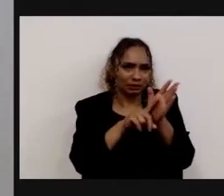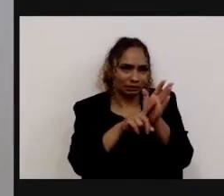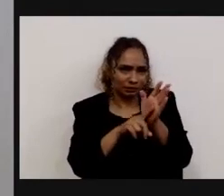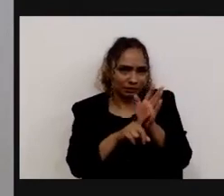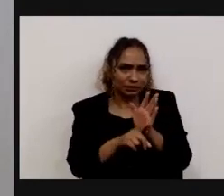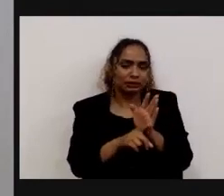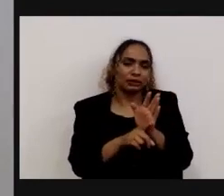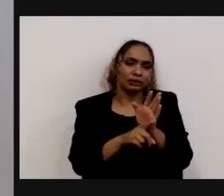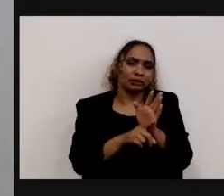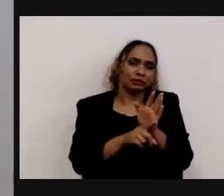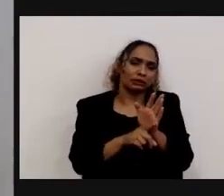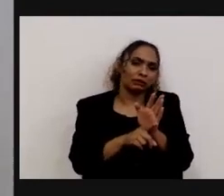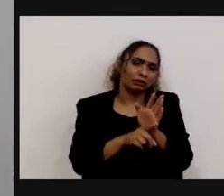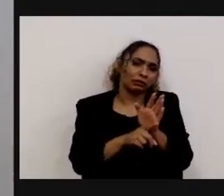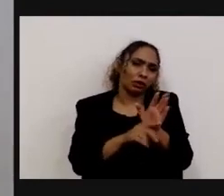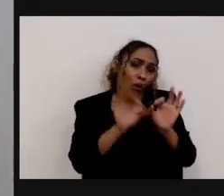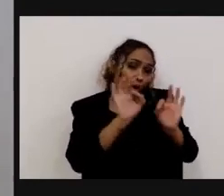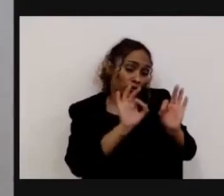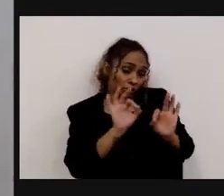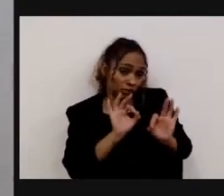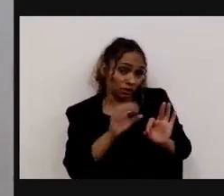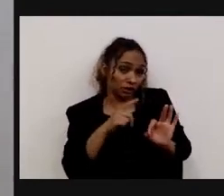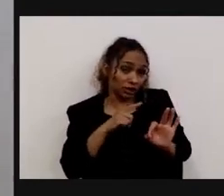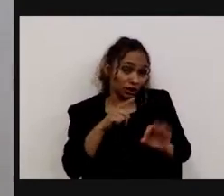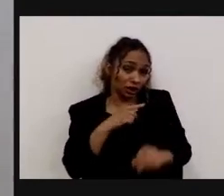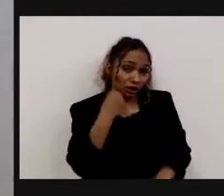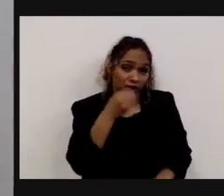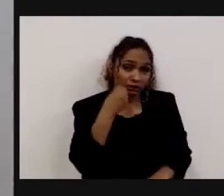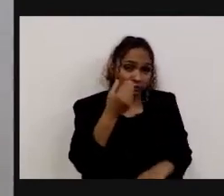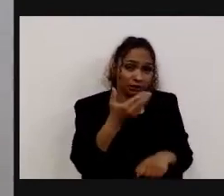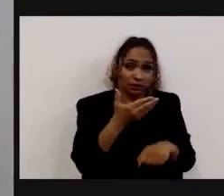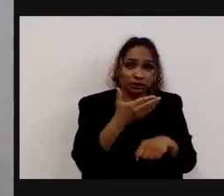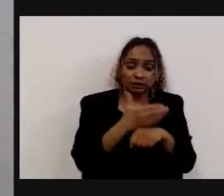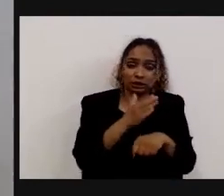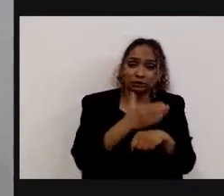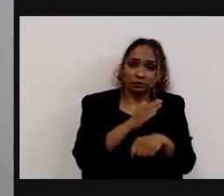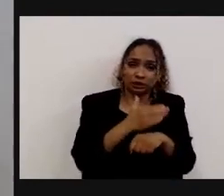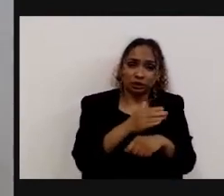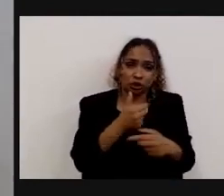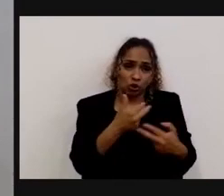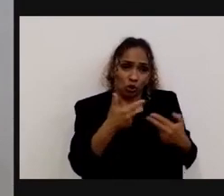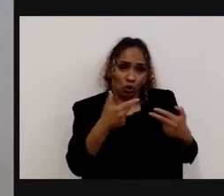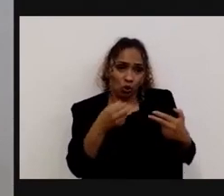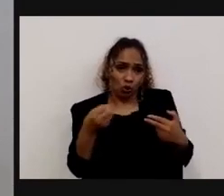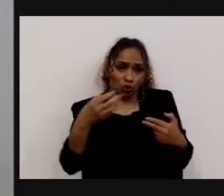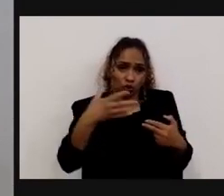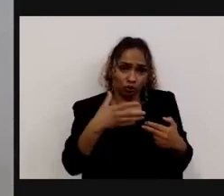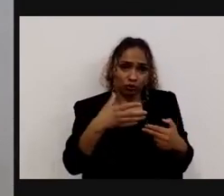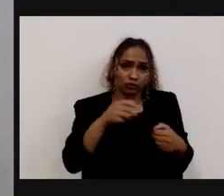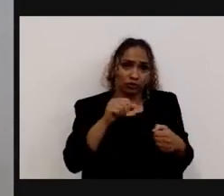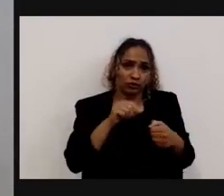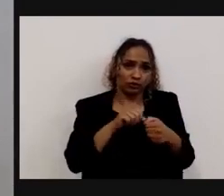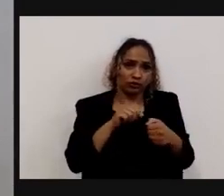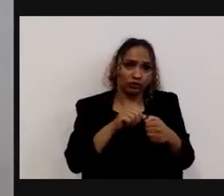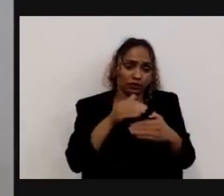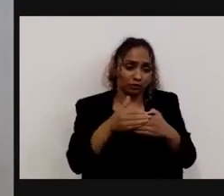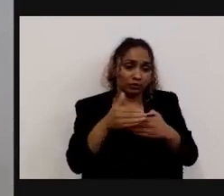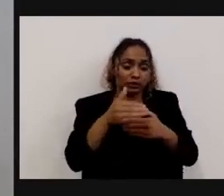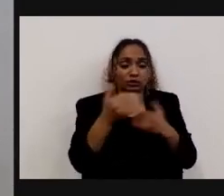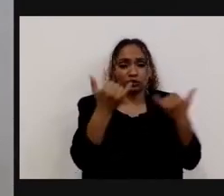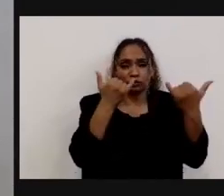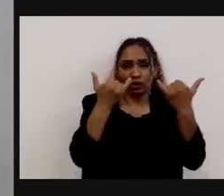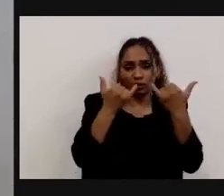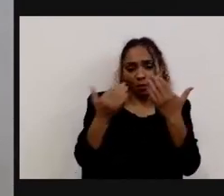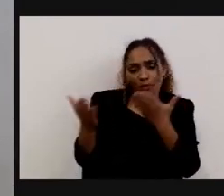clima organizacional e se tem alguma experiência prática de ação inovadora realizada a partir de dados